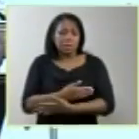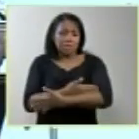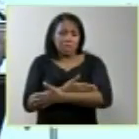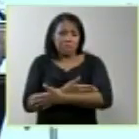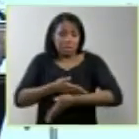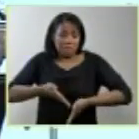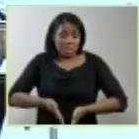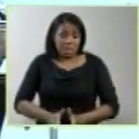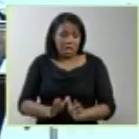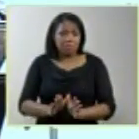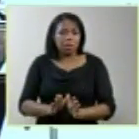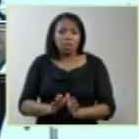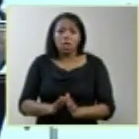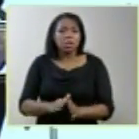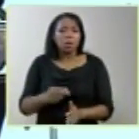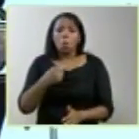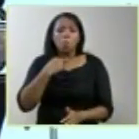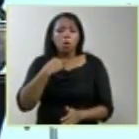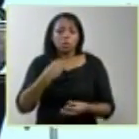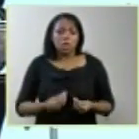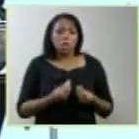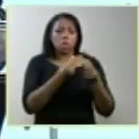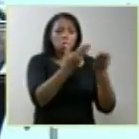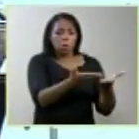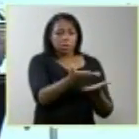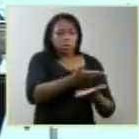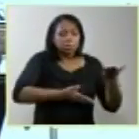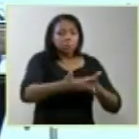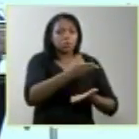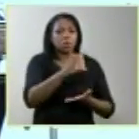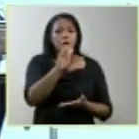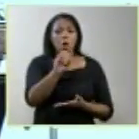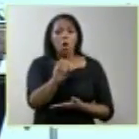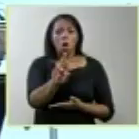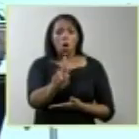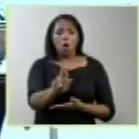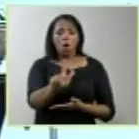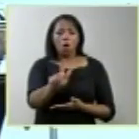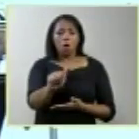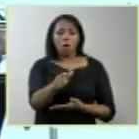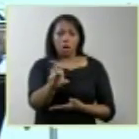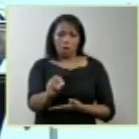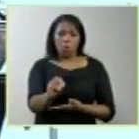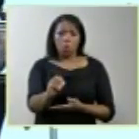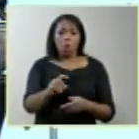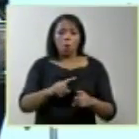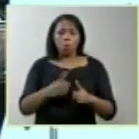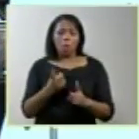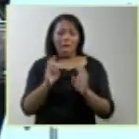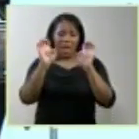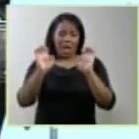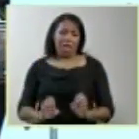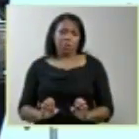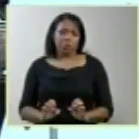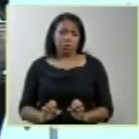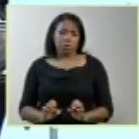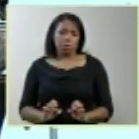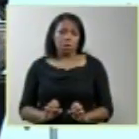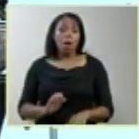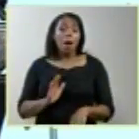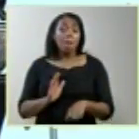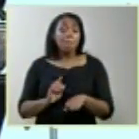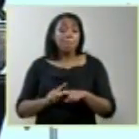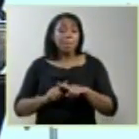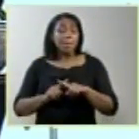não devem e não podem ser doadores de órgãos. Não é apenas uma questão ética, é uma questão científica que leva, sim, a uma